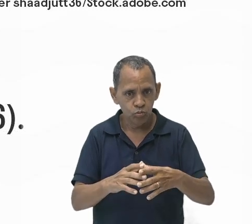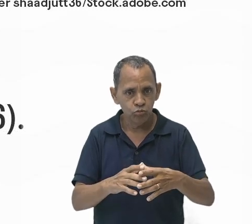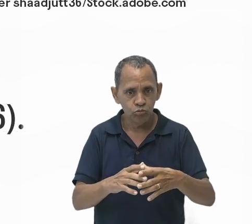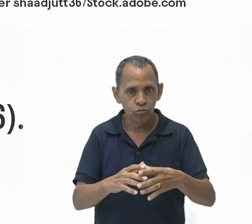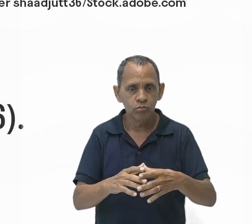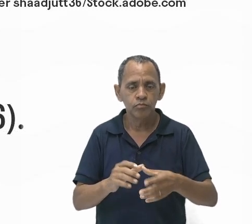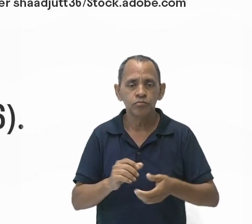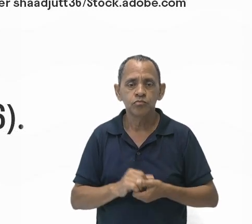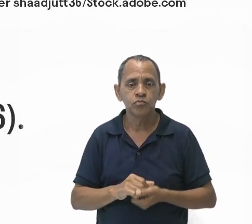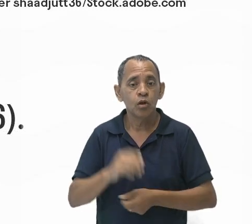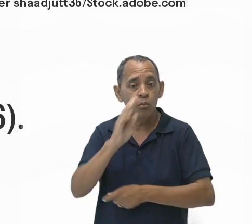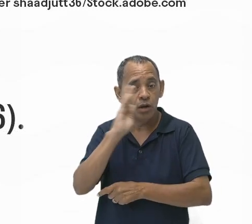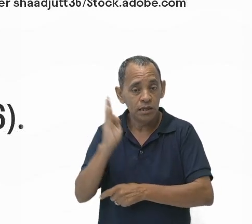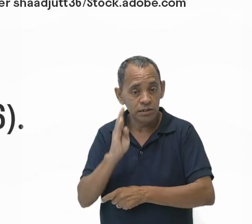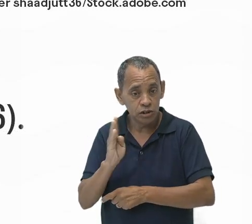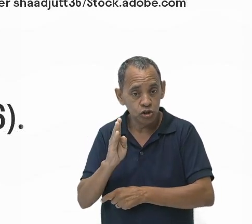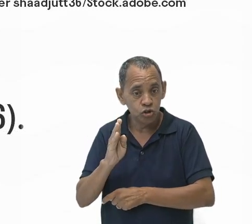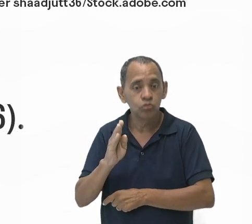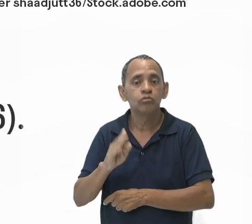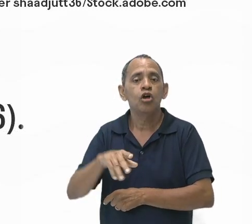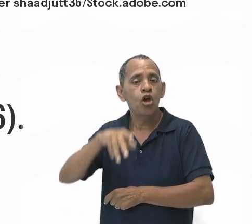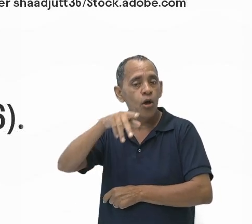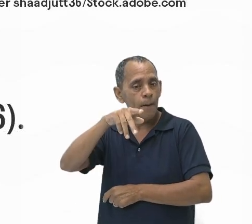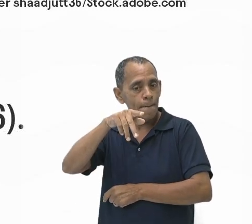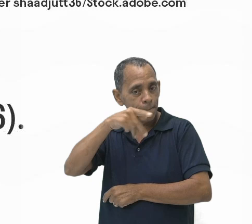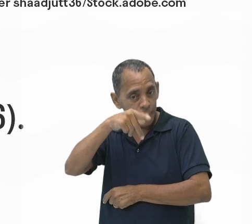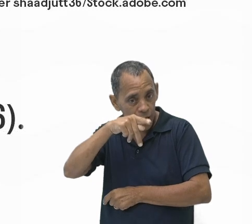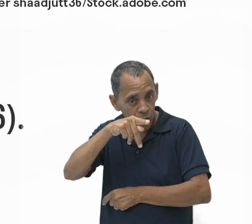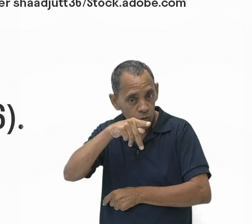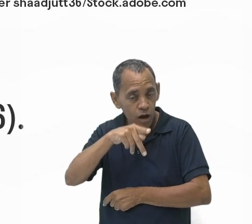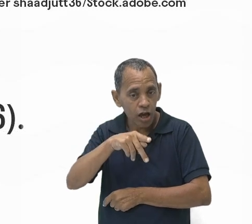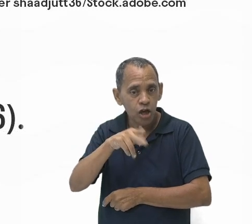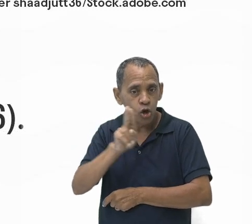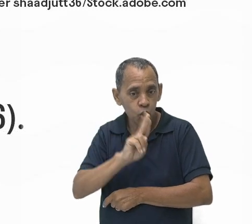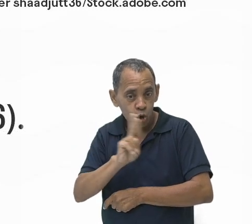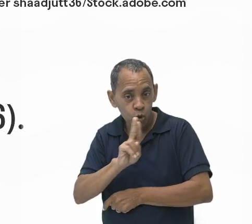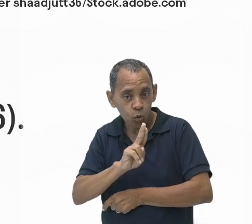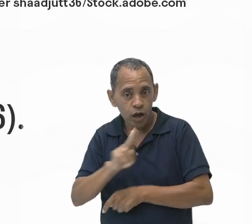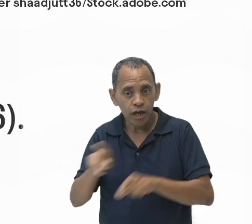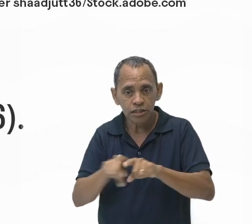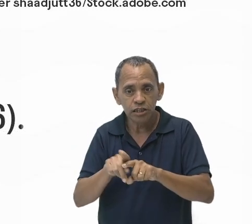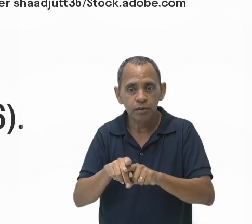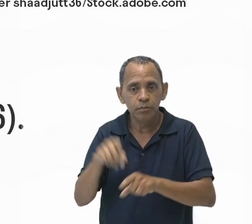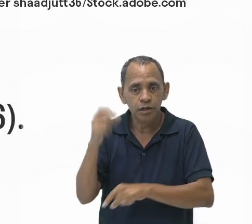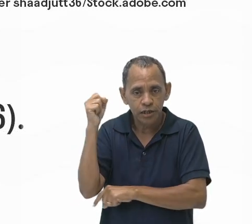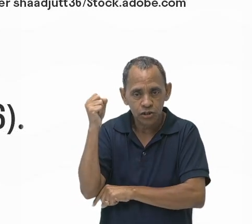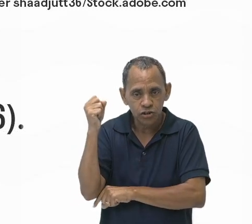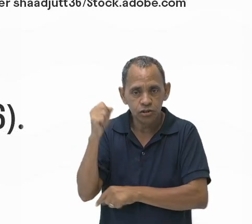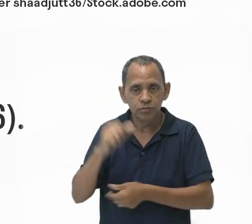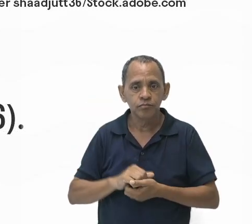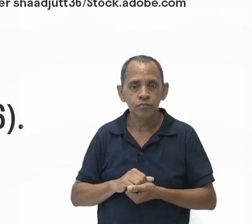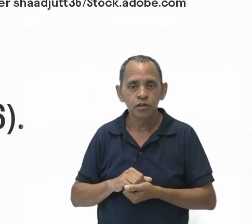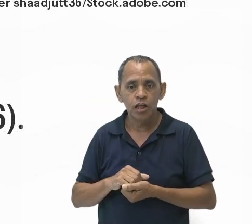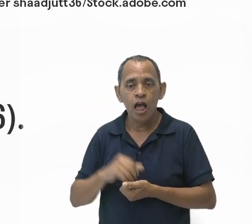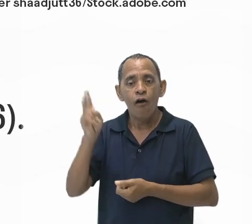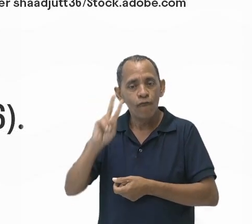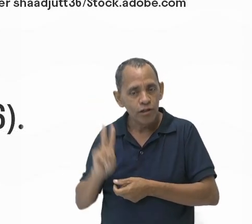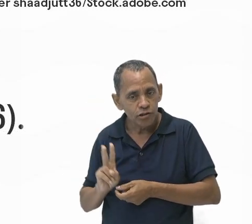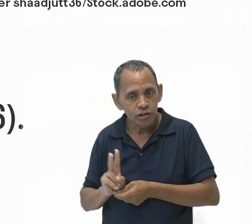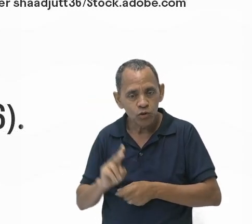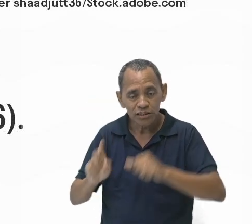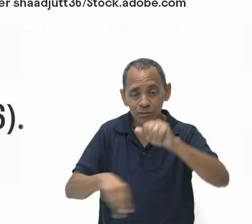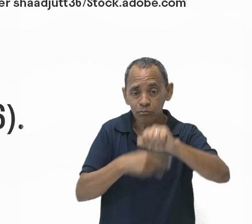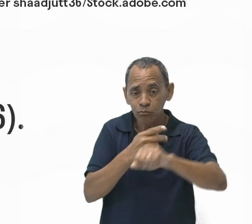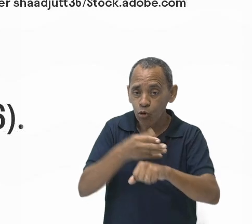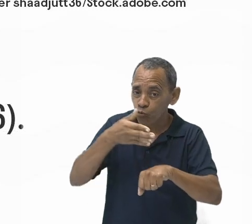o Brasil, nesse momento, o Paraguai, o Uruguai e também a Argentina. A Venezuela ela vai entrar depois.